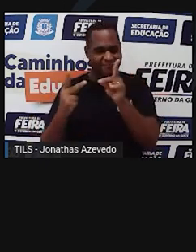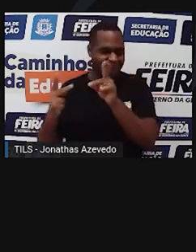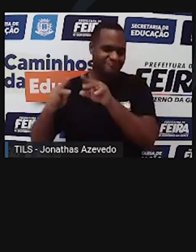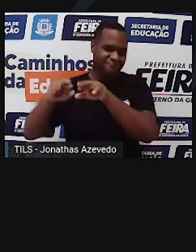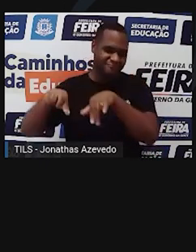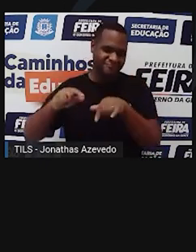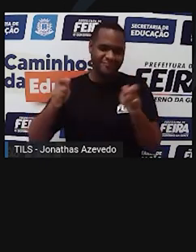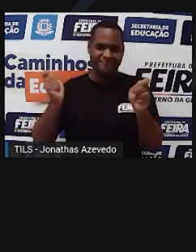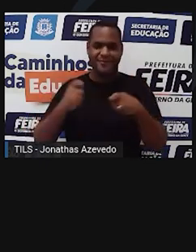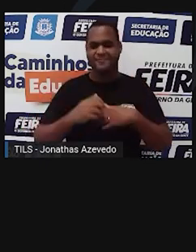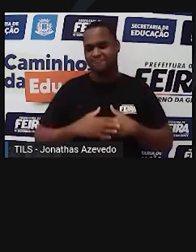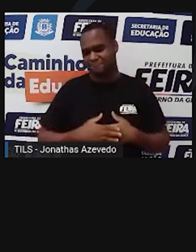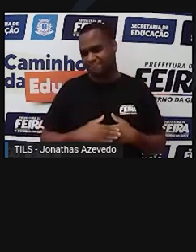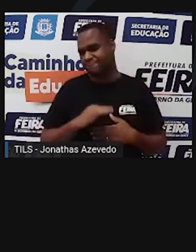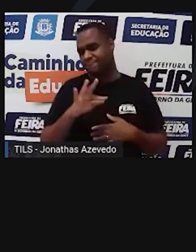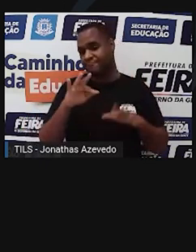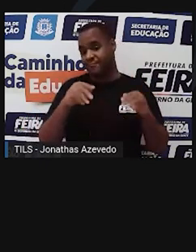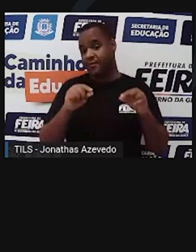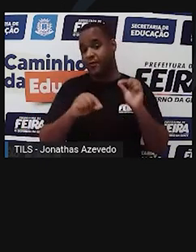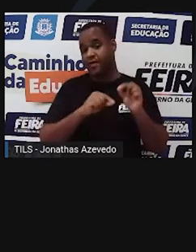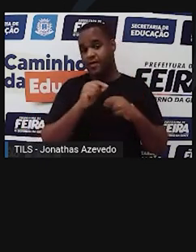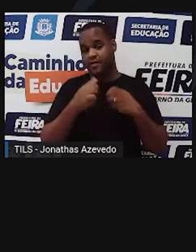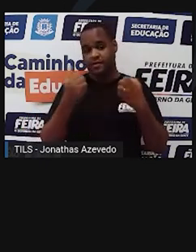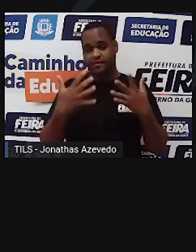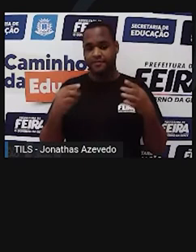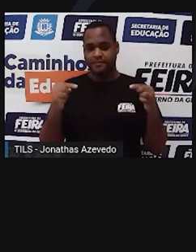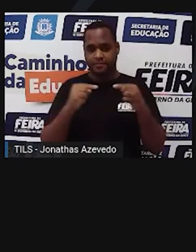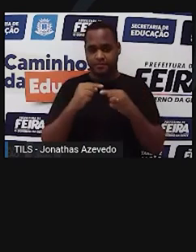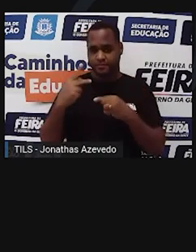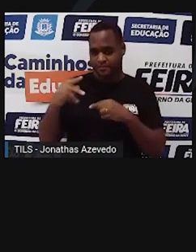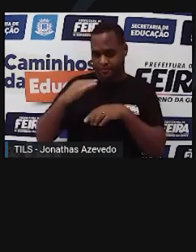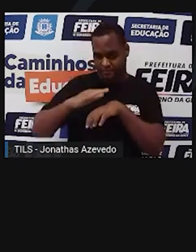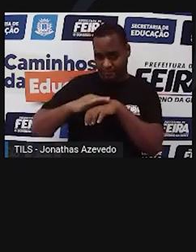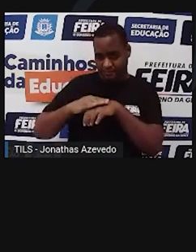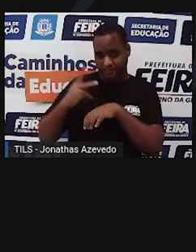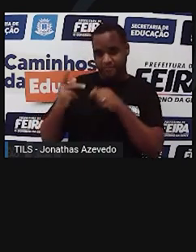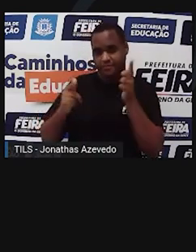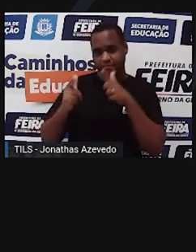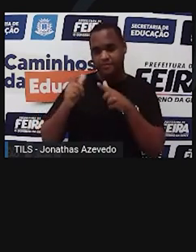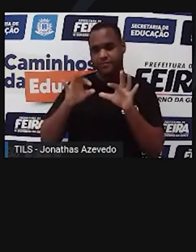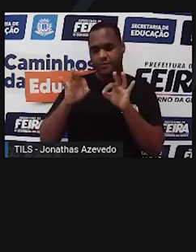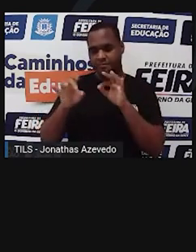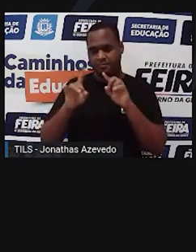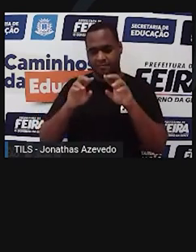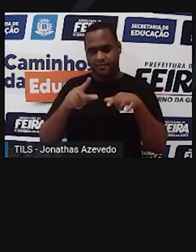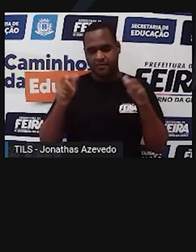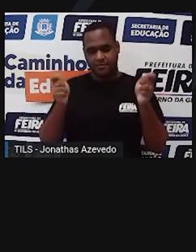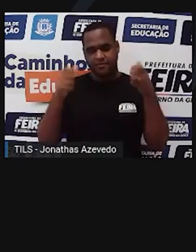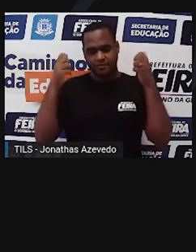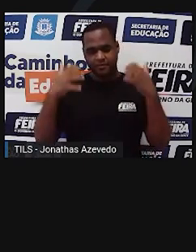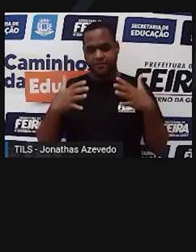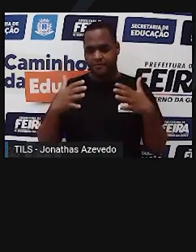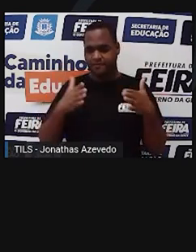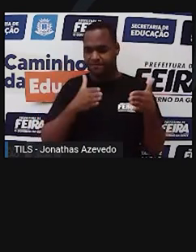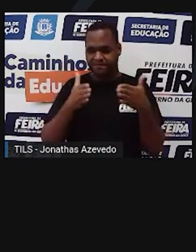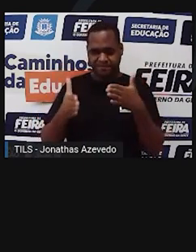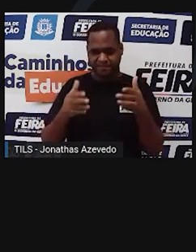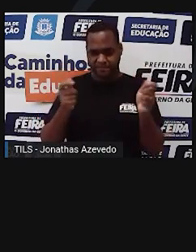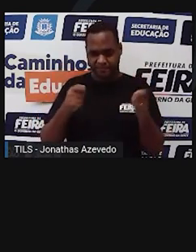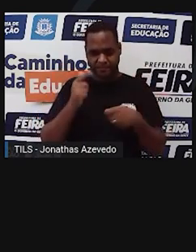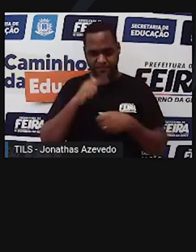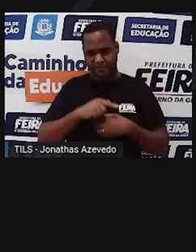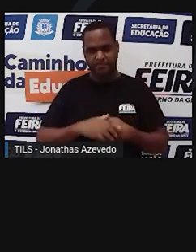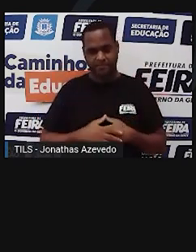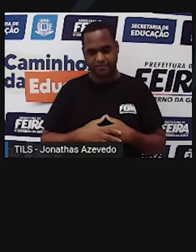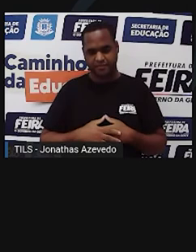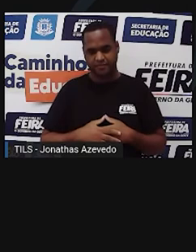por fim, uma última vantagem é que, através da represa, é possível regulamentar a vazão do rio. Agora, se nós falarmos